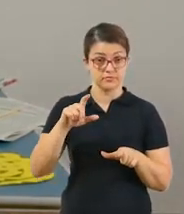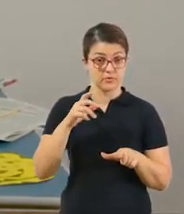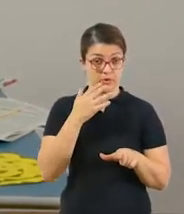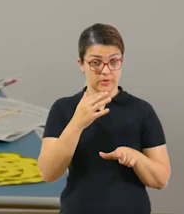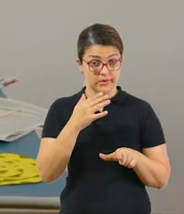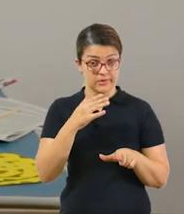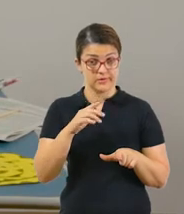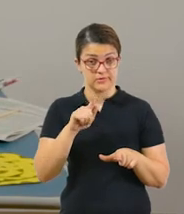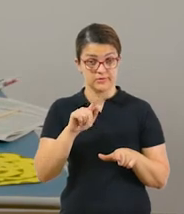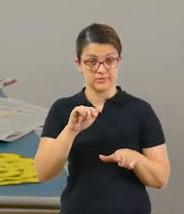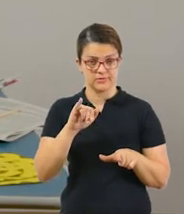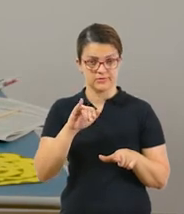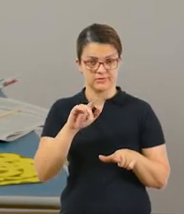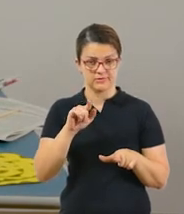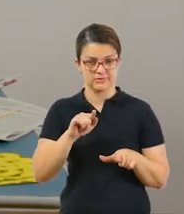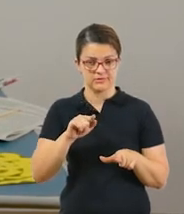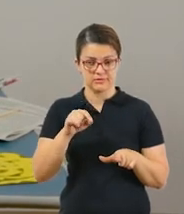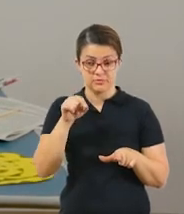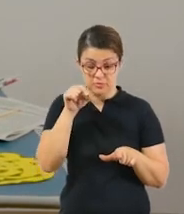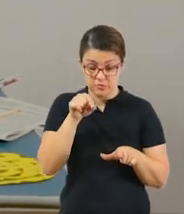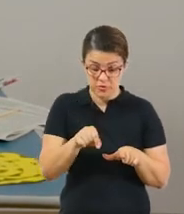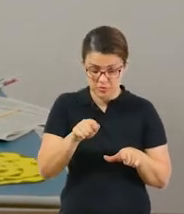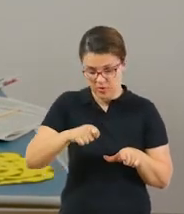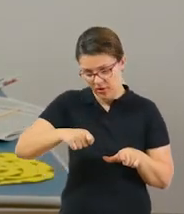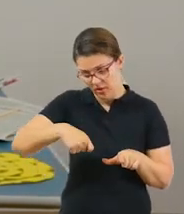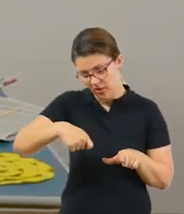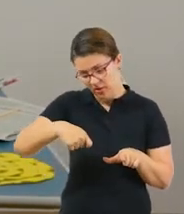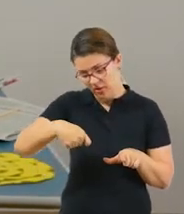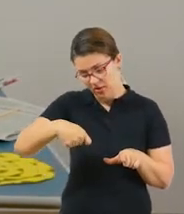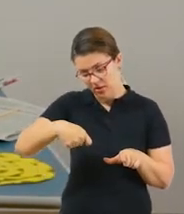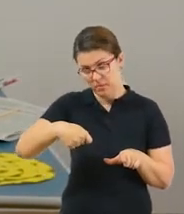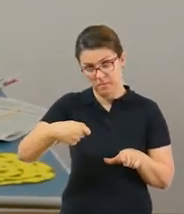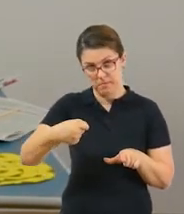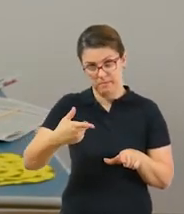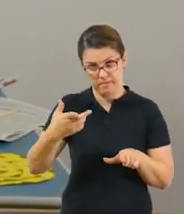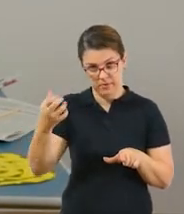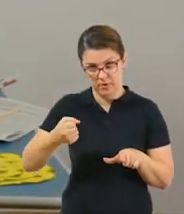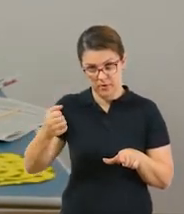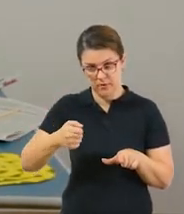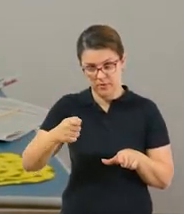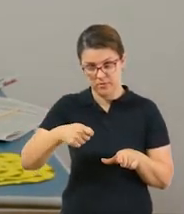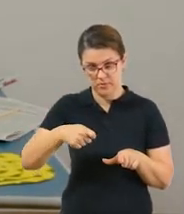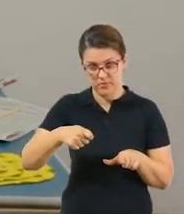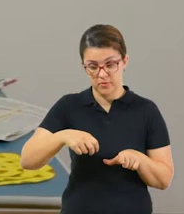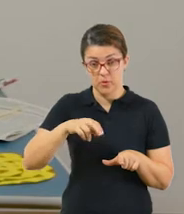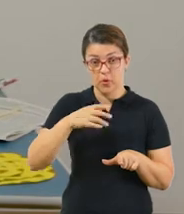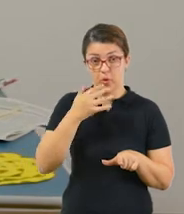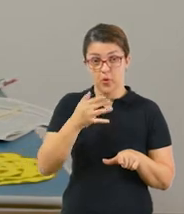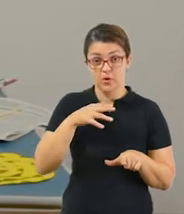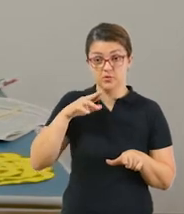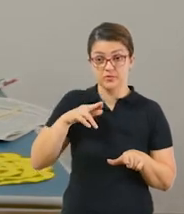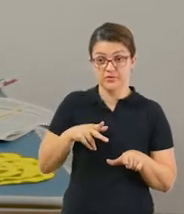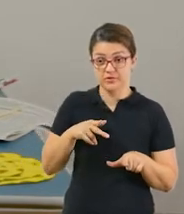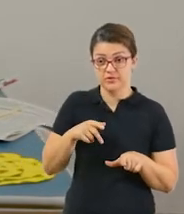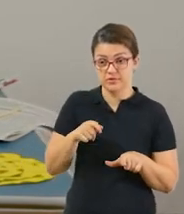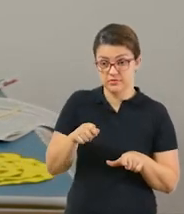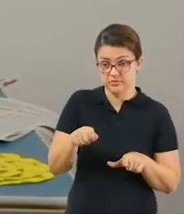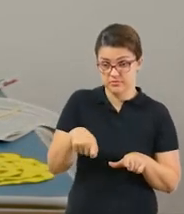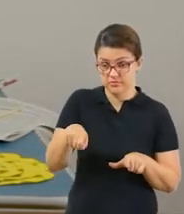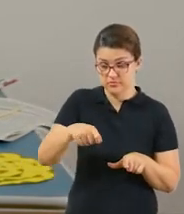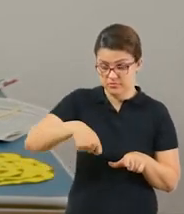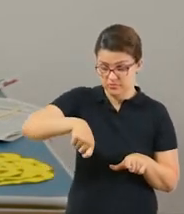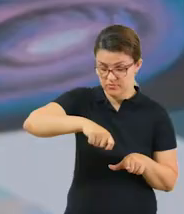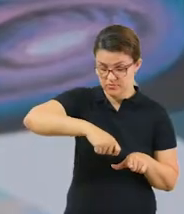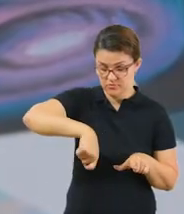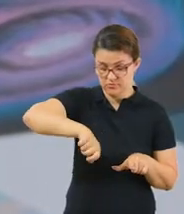fazer um ponto inicial marcando no fundo branco em seguida com cores diferentes e nós vamos